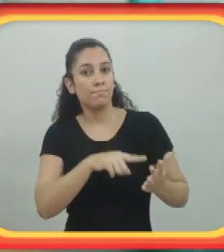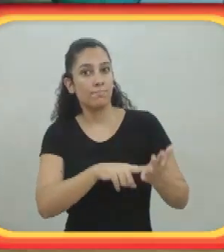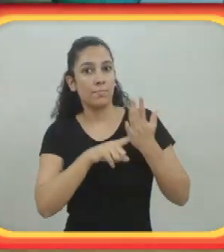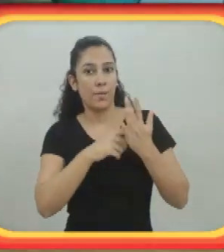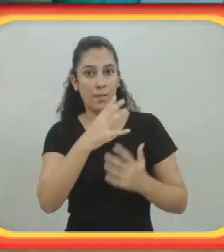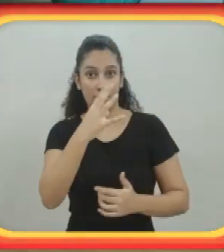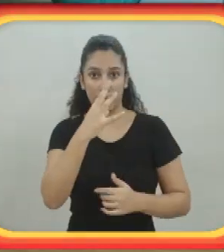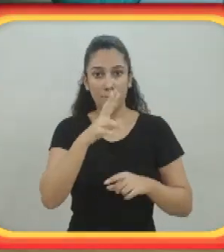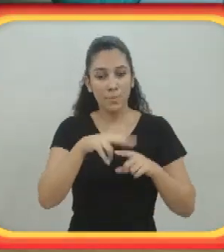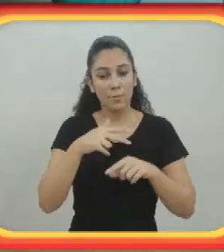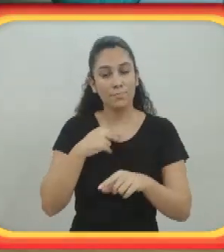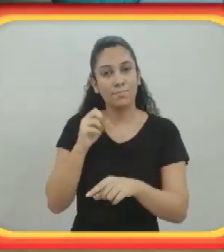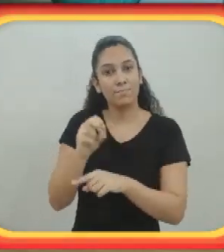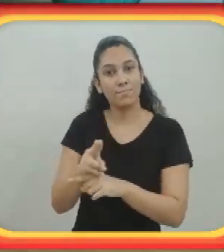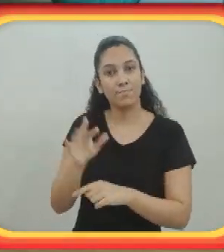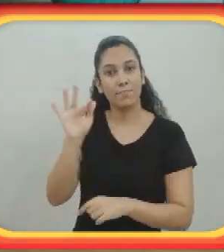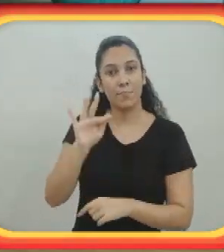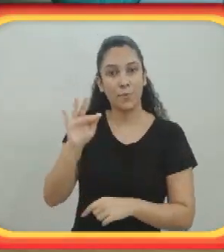uma